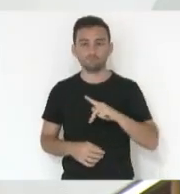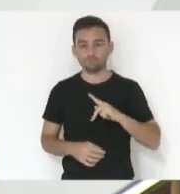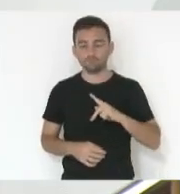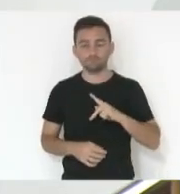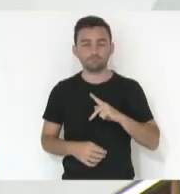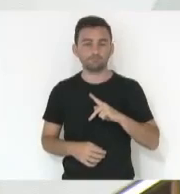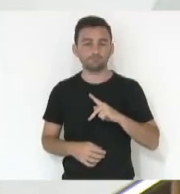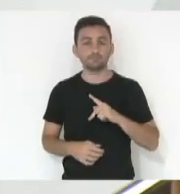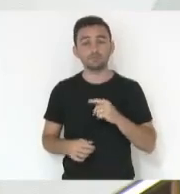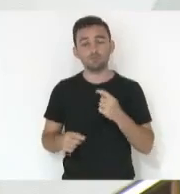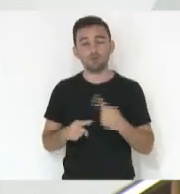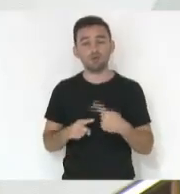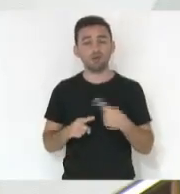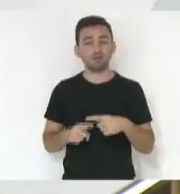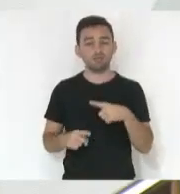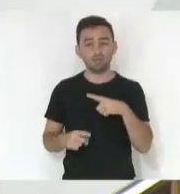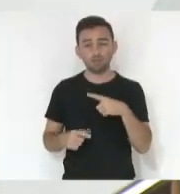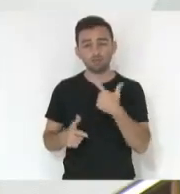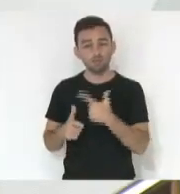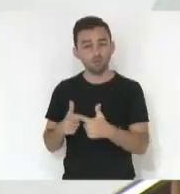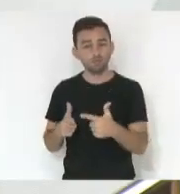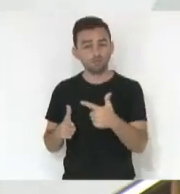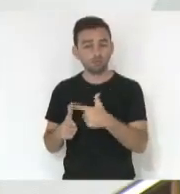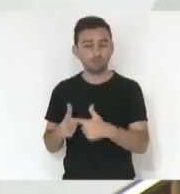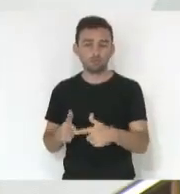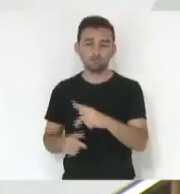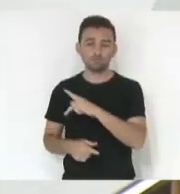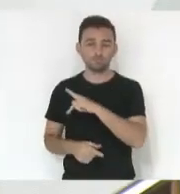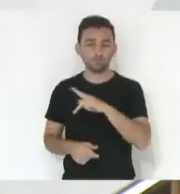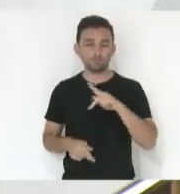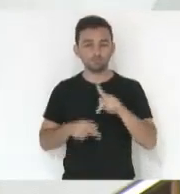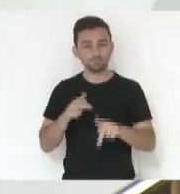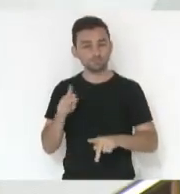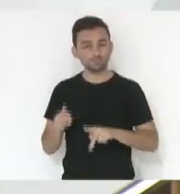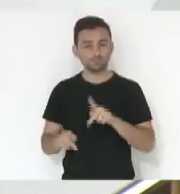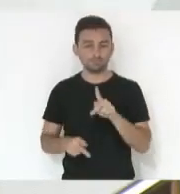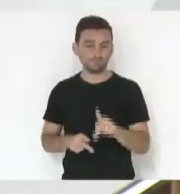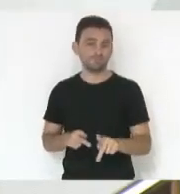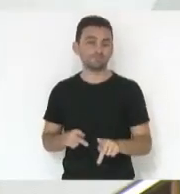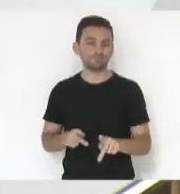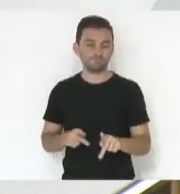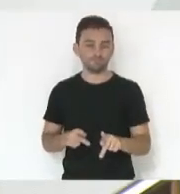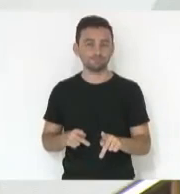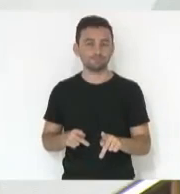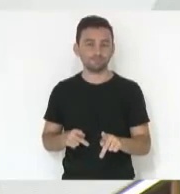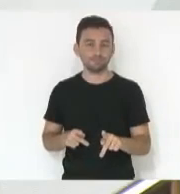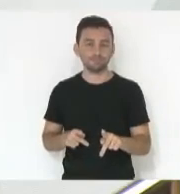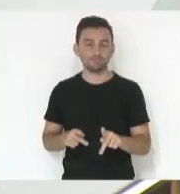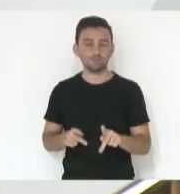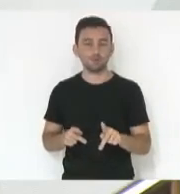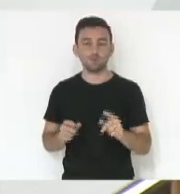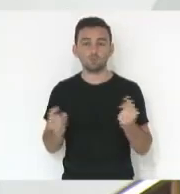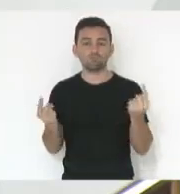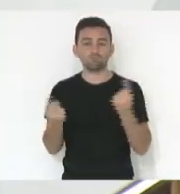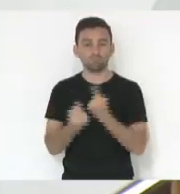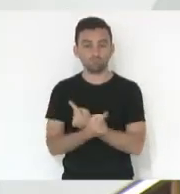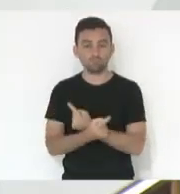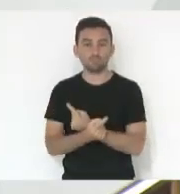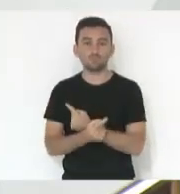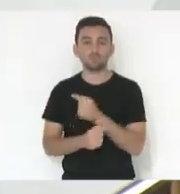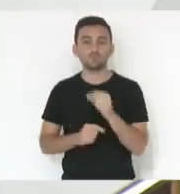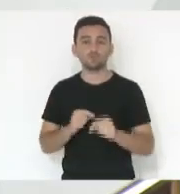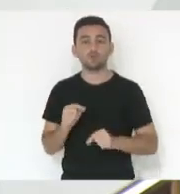públicos ou para problemas que são públicos. Ao contrário do